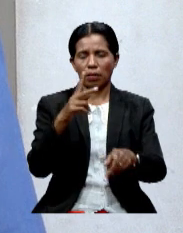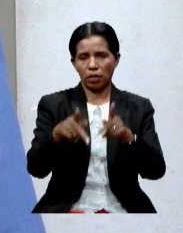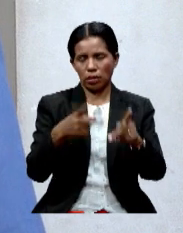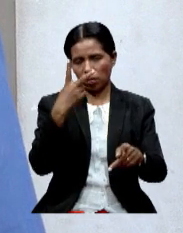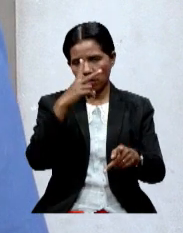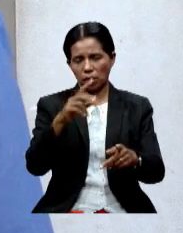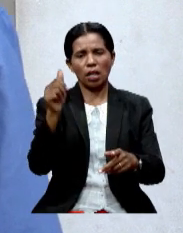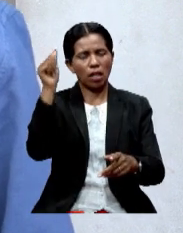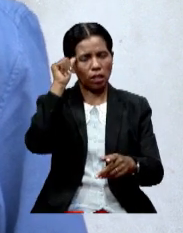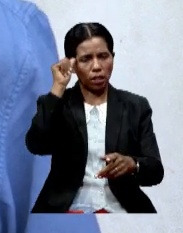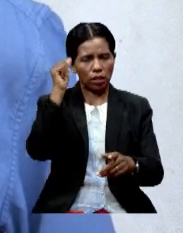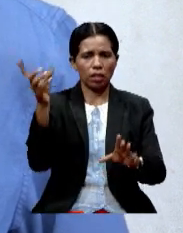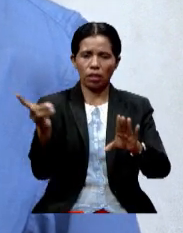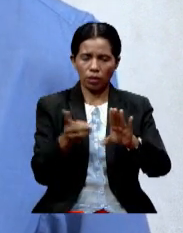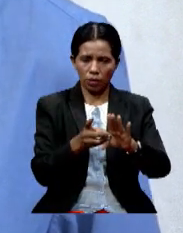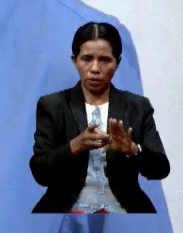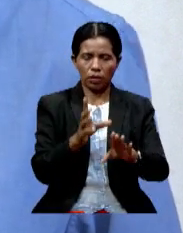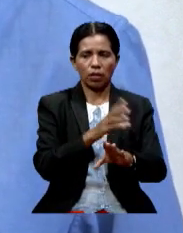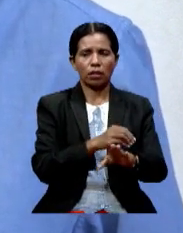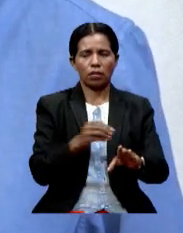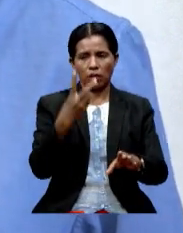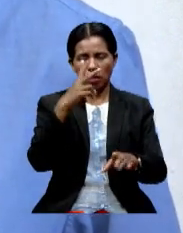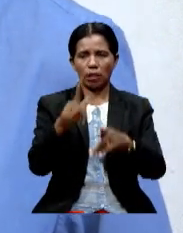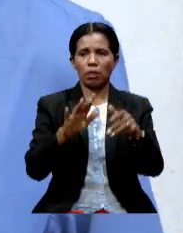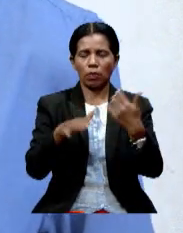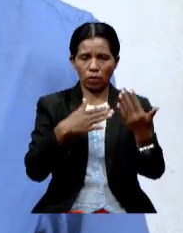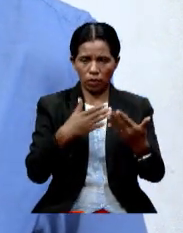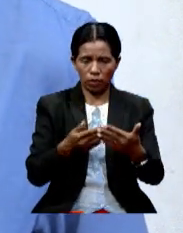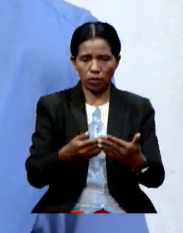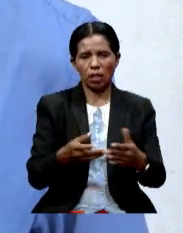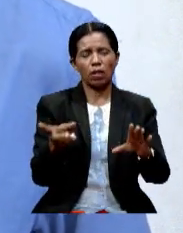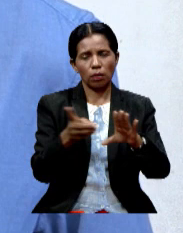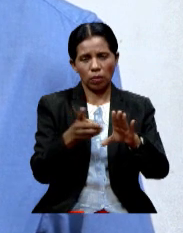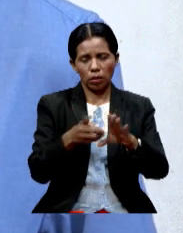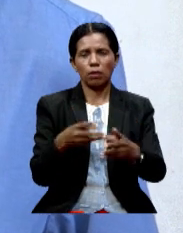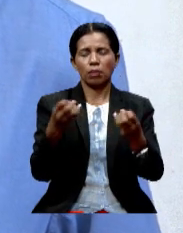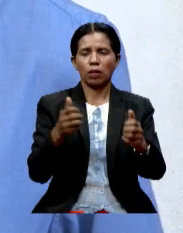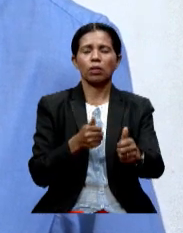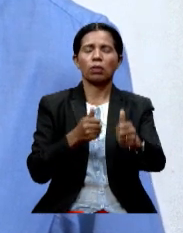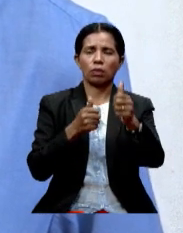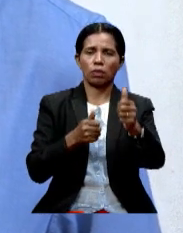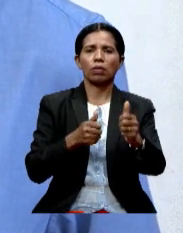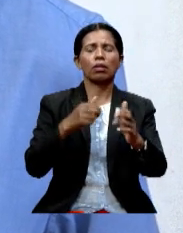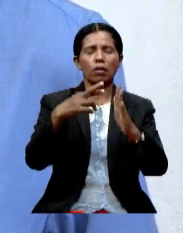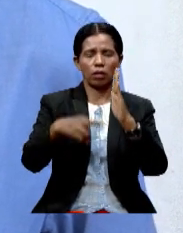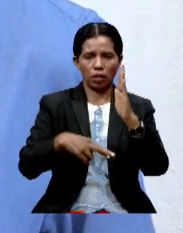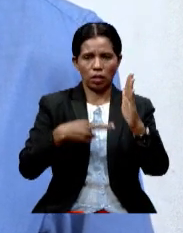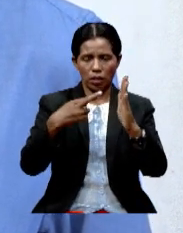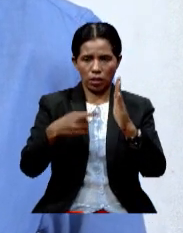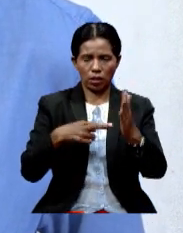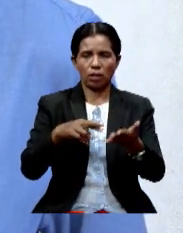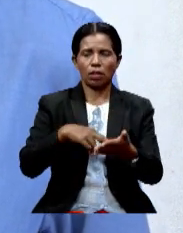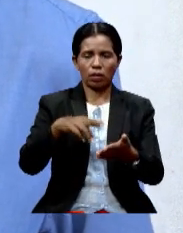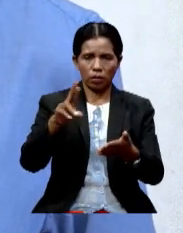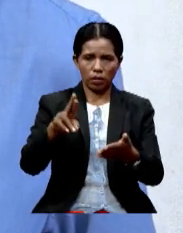do documento e confrontação ao testemunha do documento Sernia Rássico, tuir princípio do contraditório, nebe